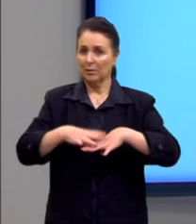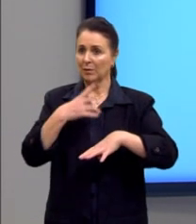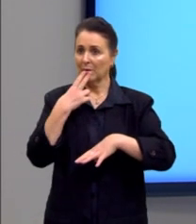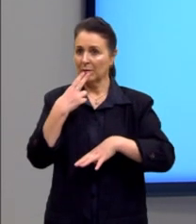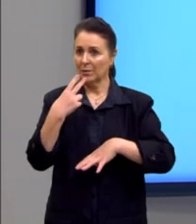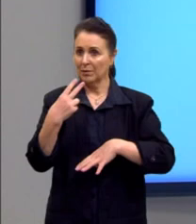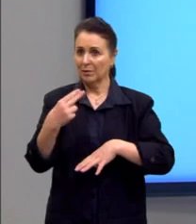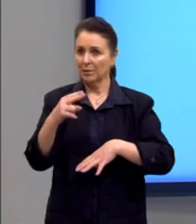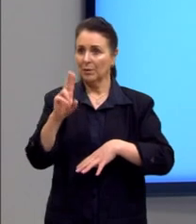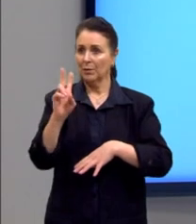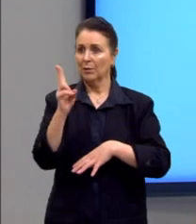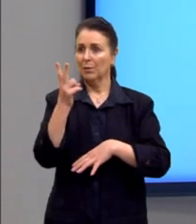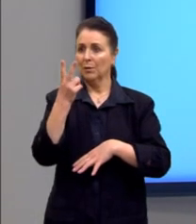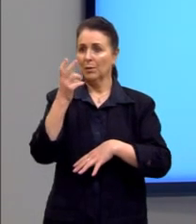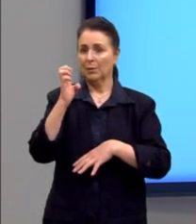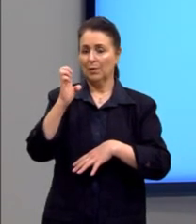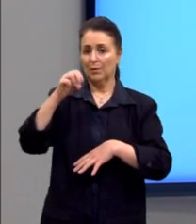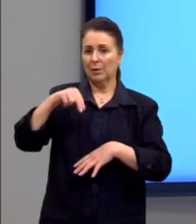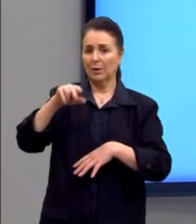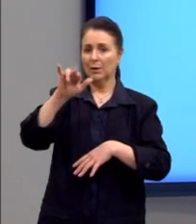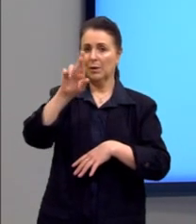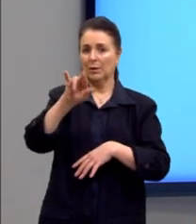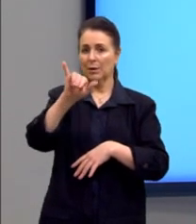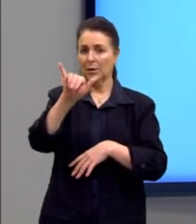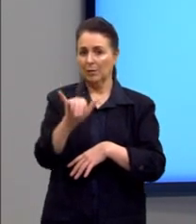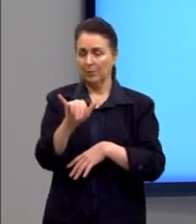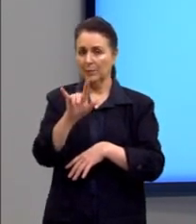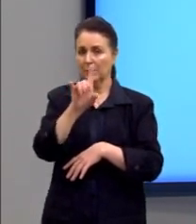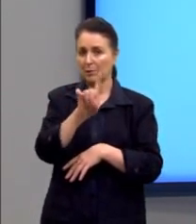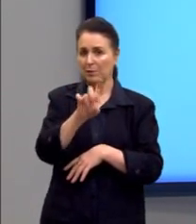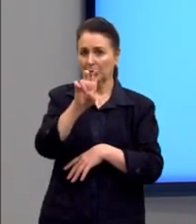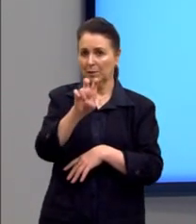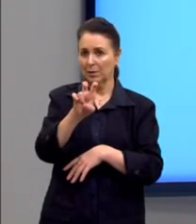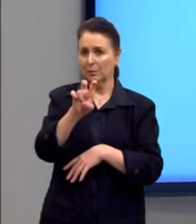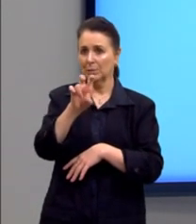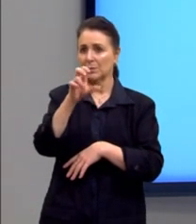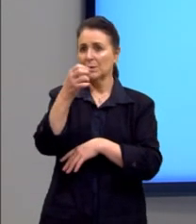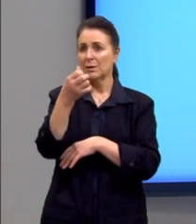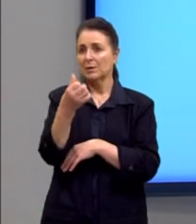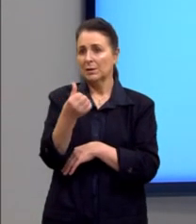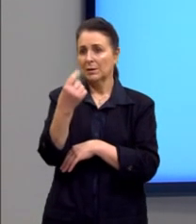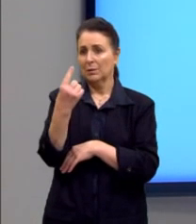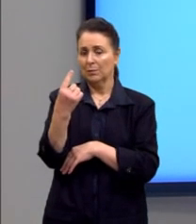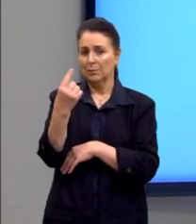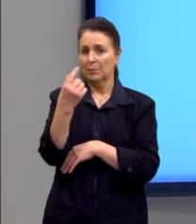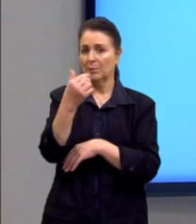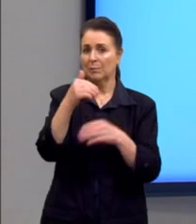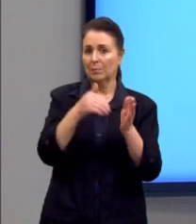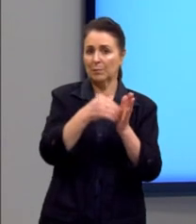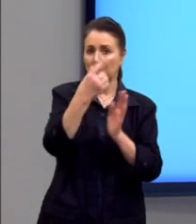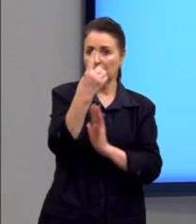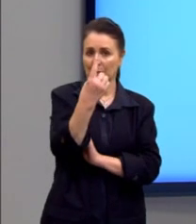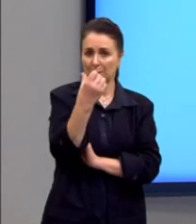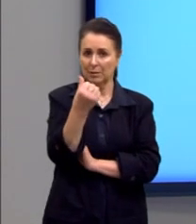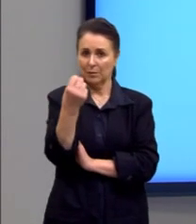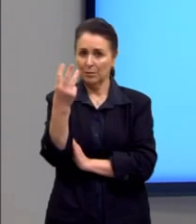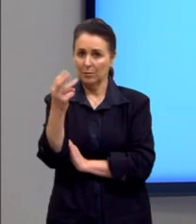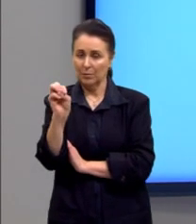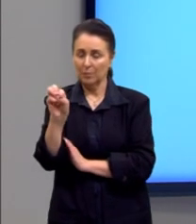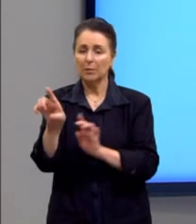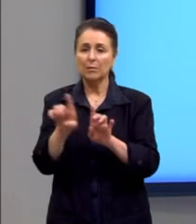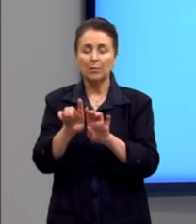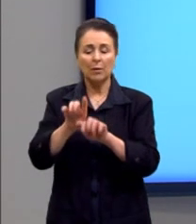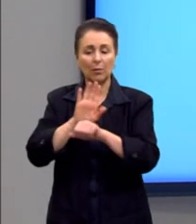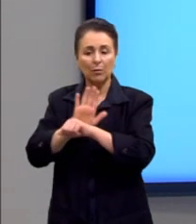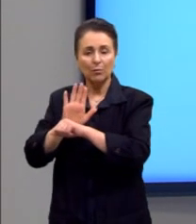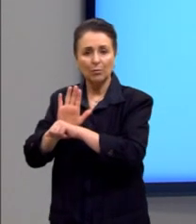Henry Brooks de 1561 até 1630 também contribuiu com